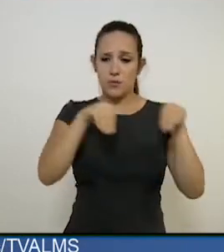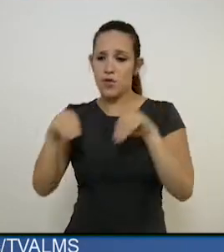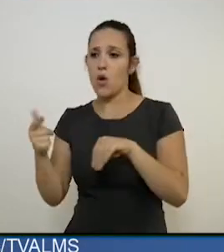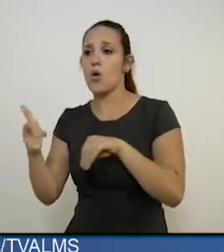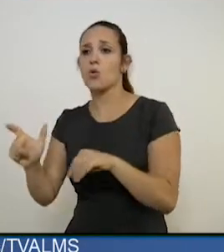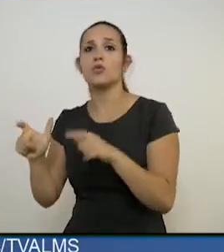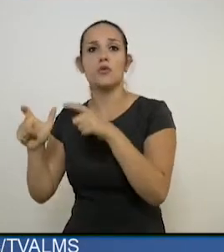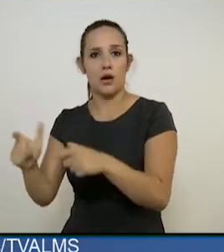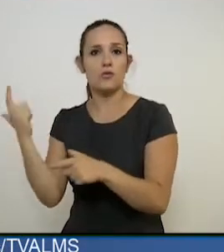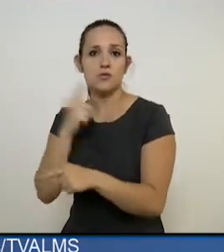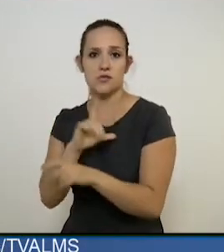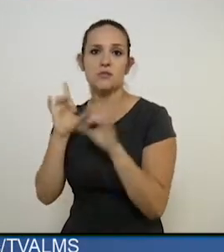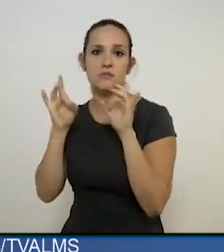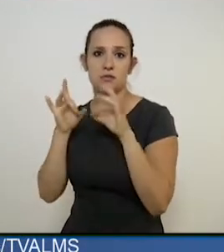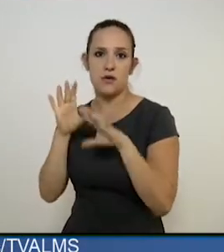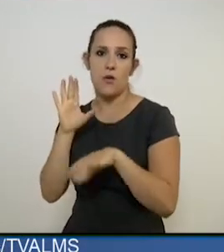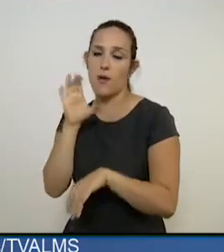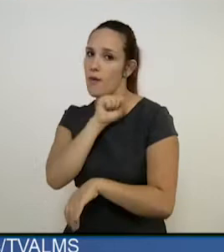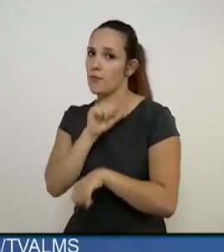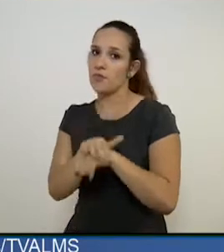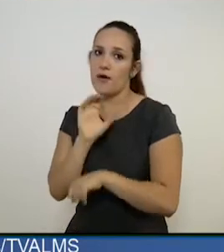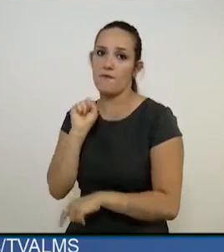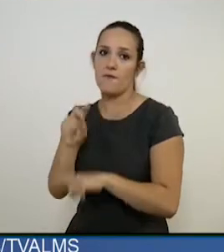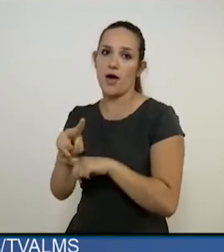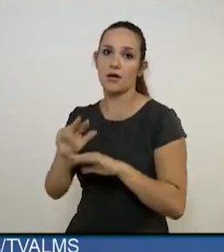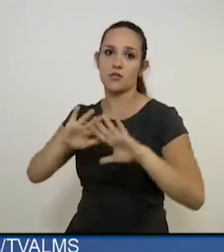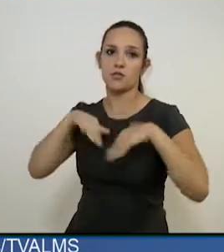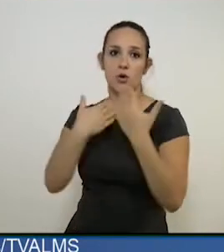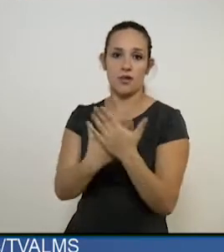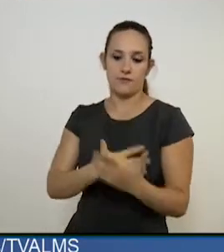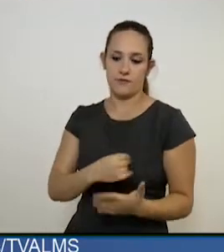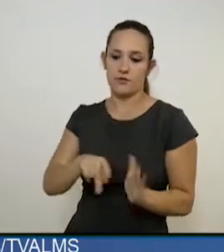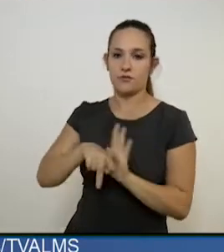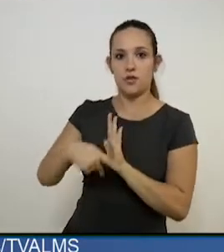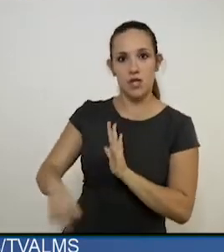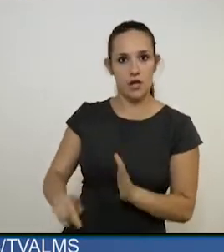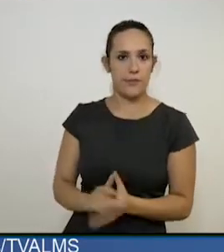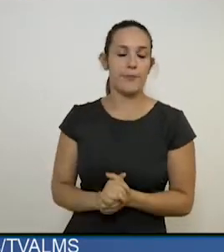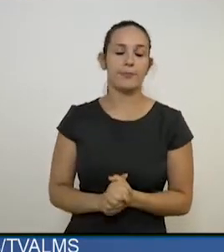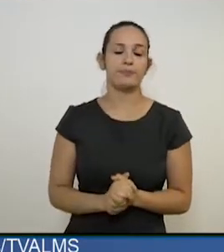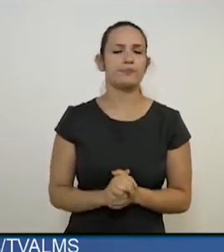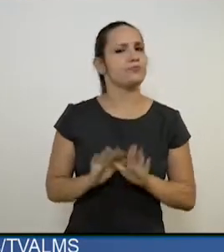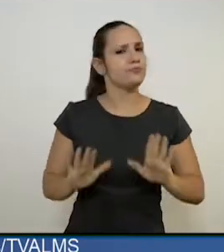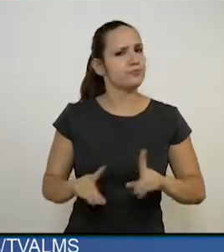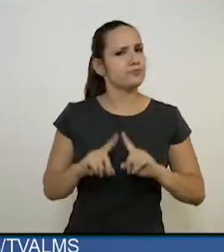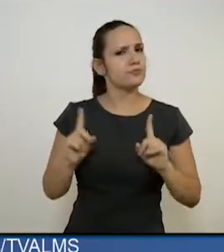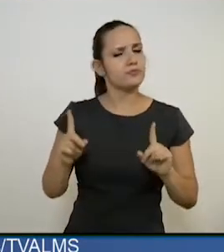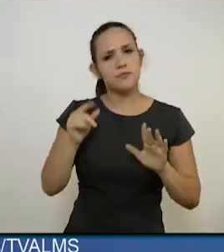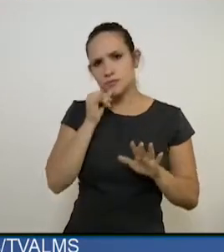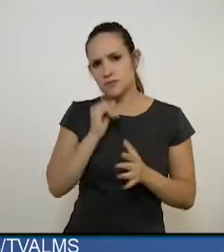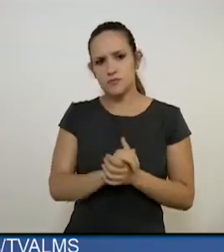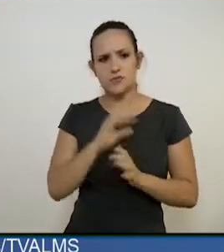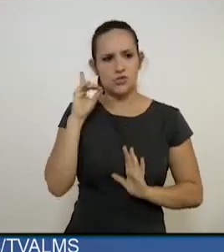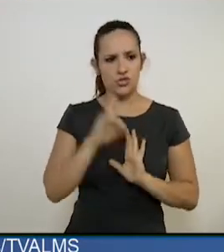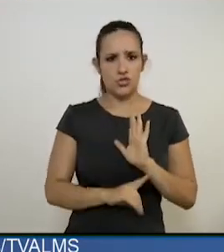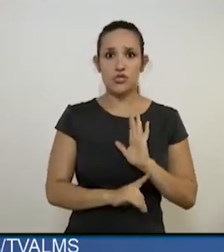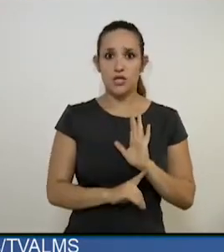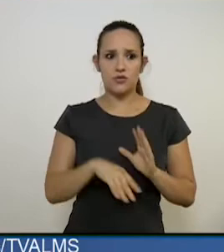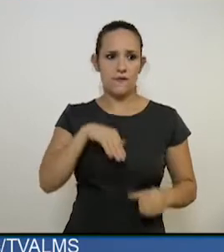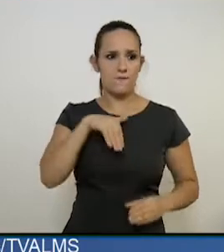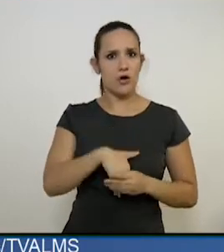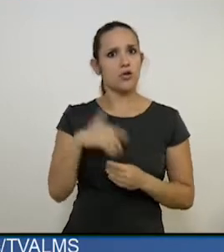lugar desconhecido. Mas é importante verificarmos que do direito ao voto, a luta das